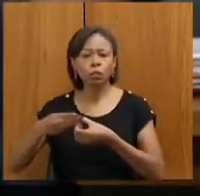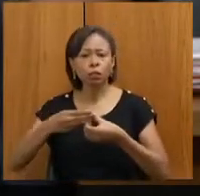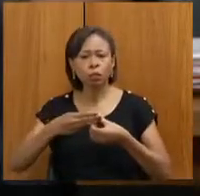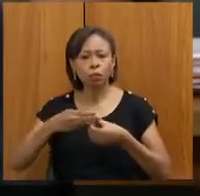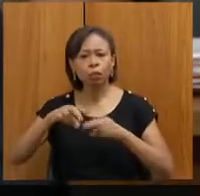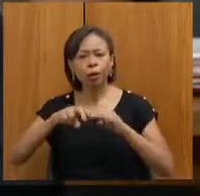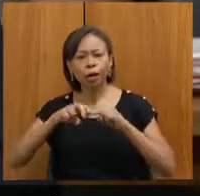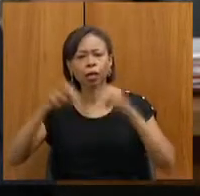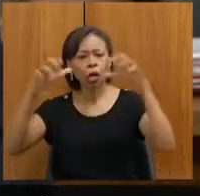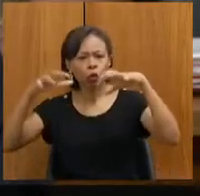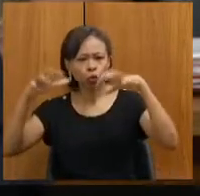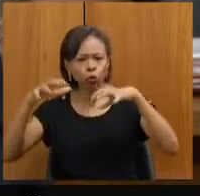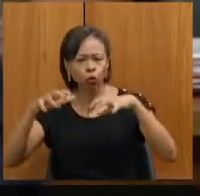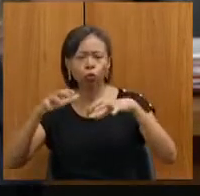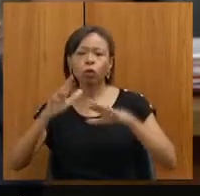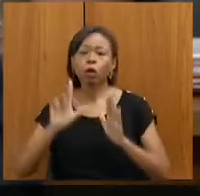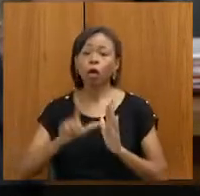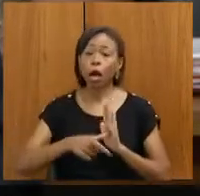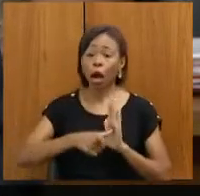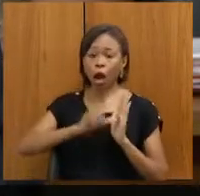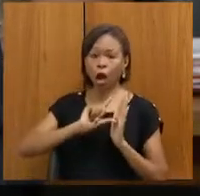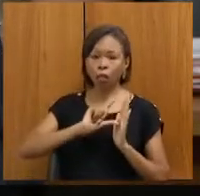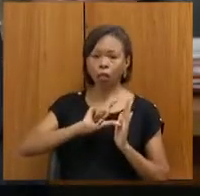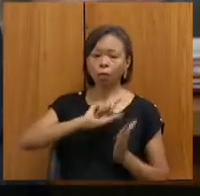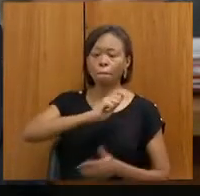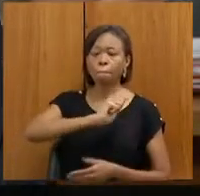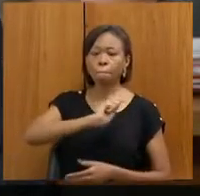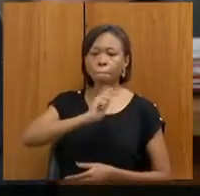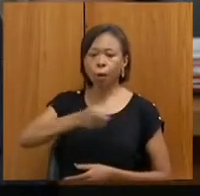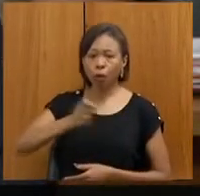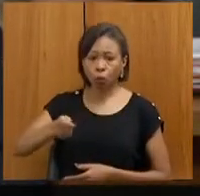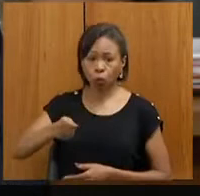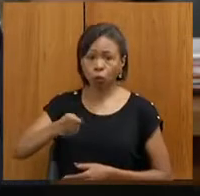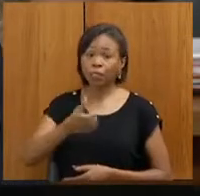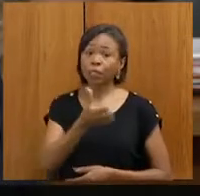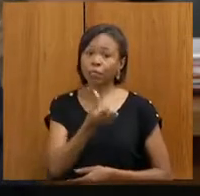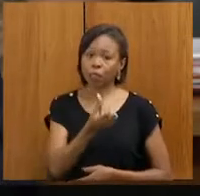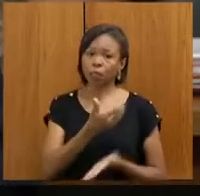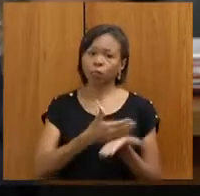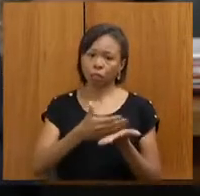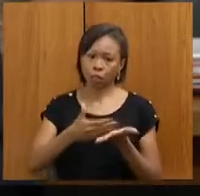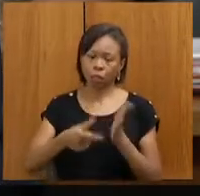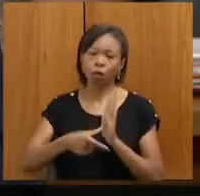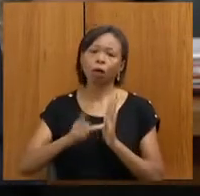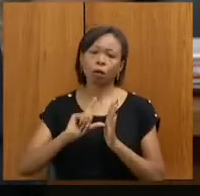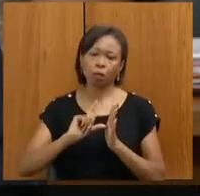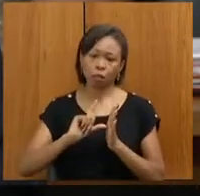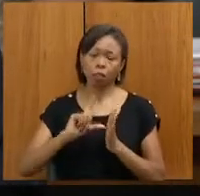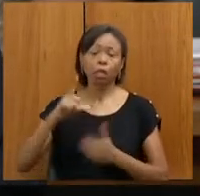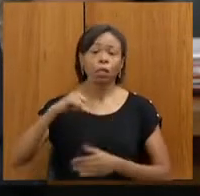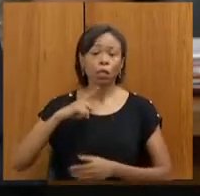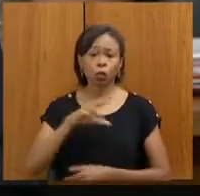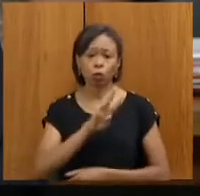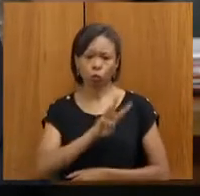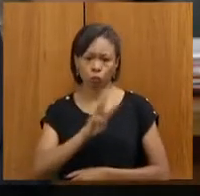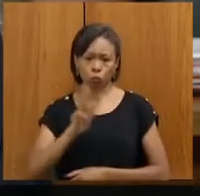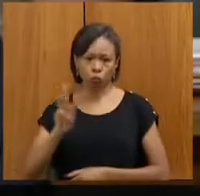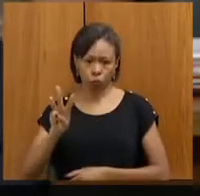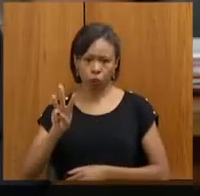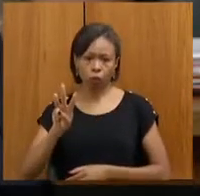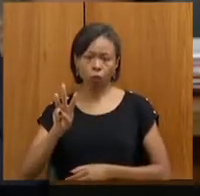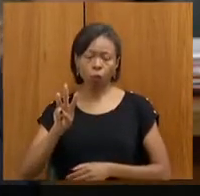não sei se vocês parcelas daqueles exclusivamente atingidos pela chuva a gente tem isso daí no Portal da Transparência